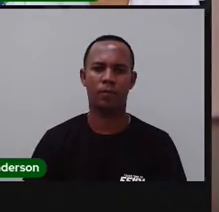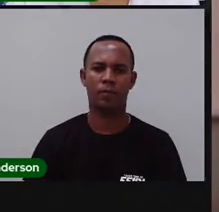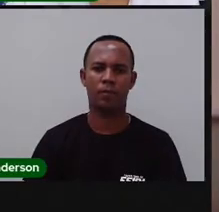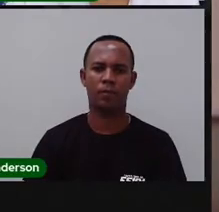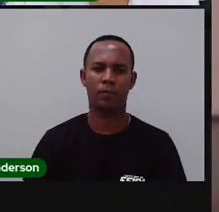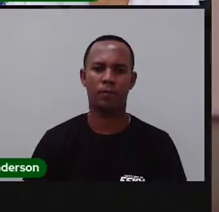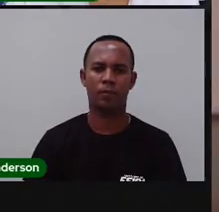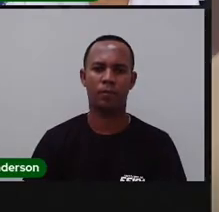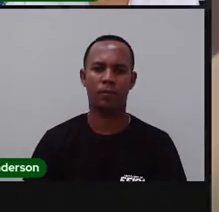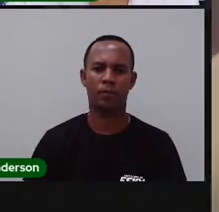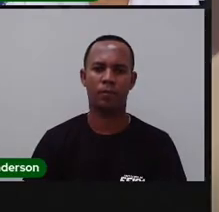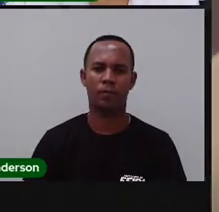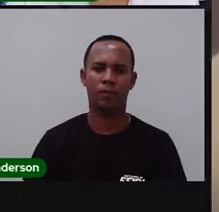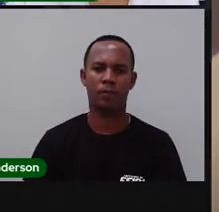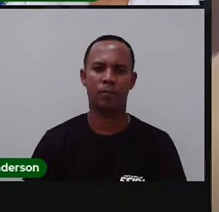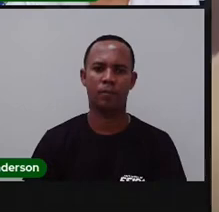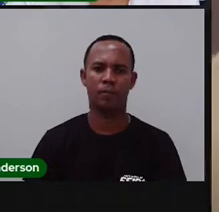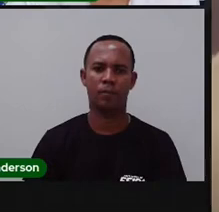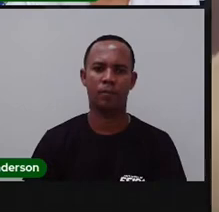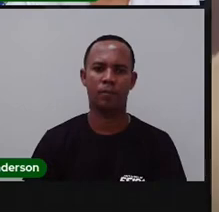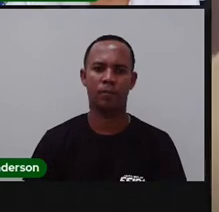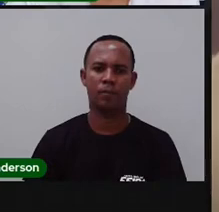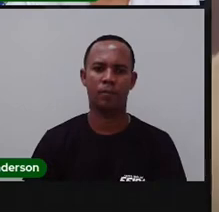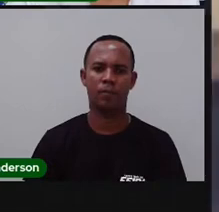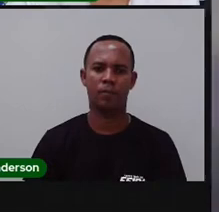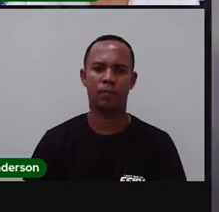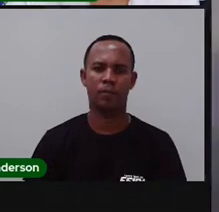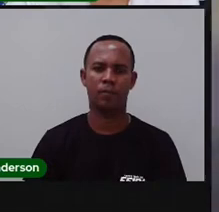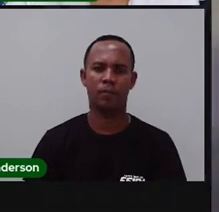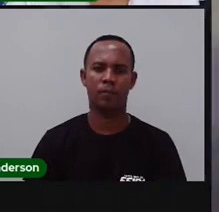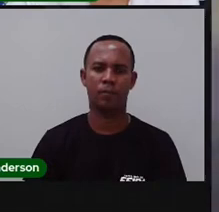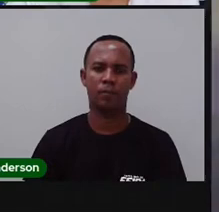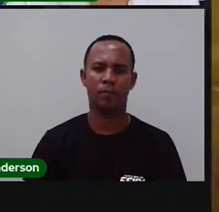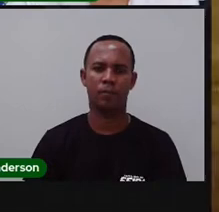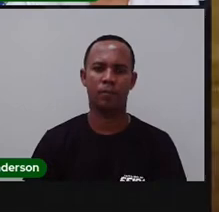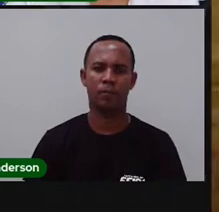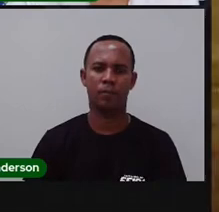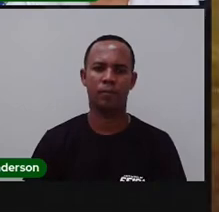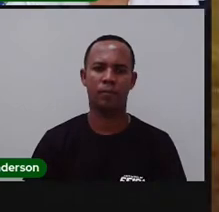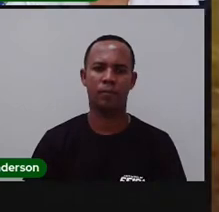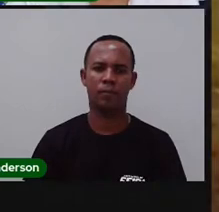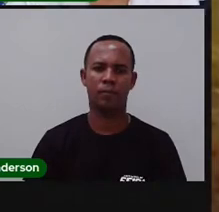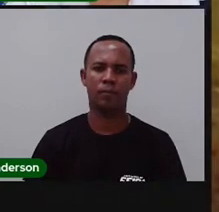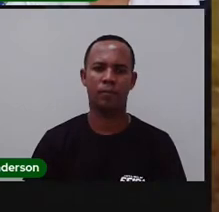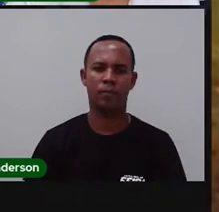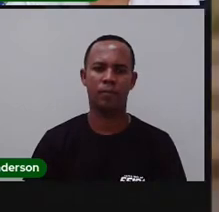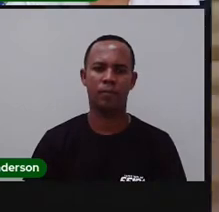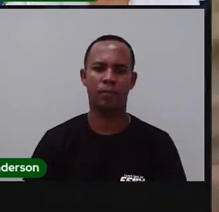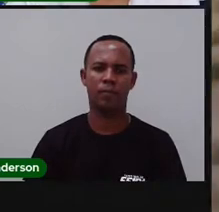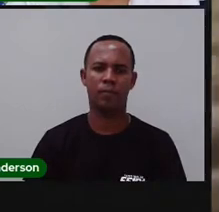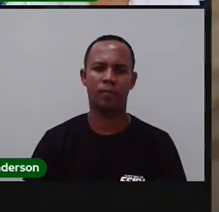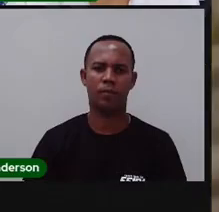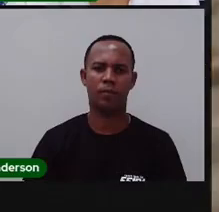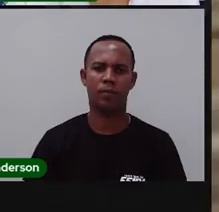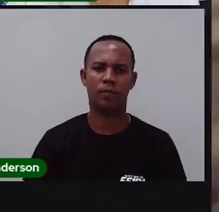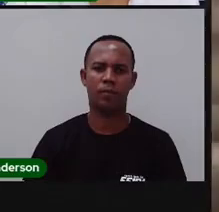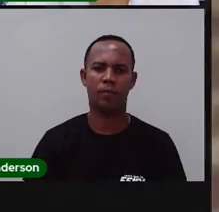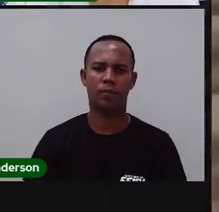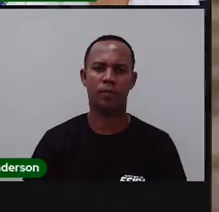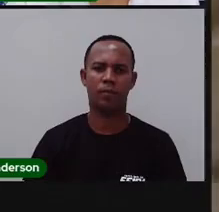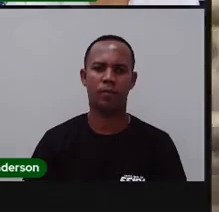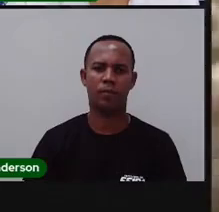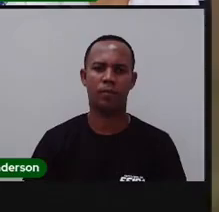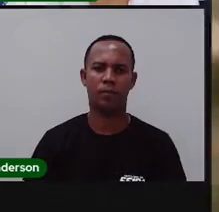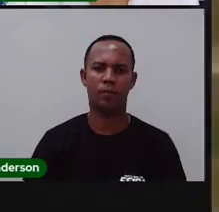milhões de litros de leite, 58% do total. Delas também sai quase todo o feijão do país, 2 milhões e 100